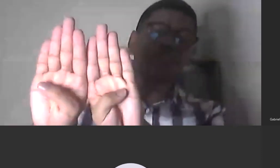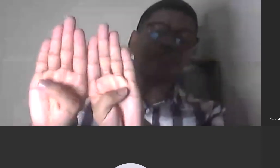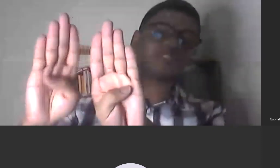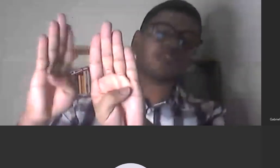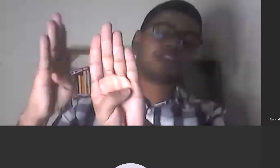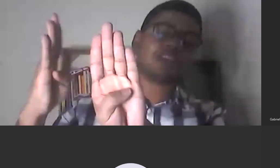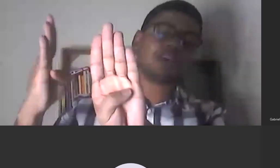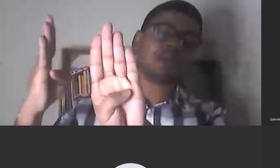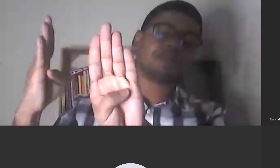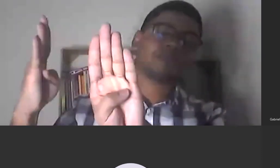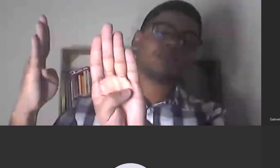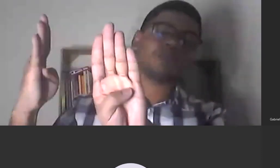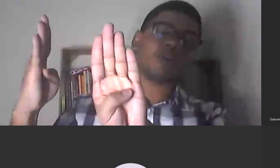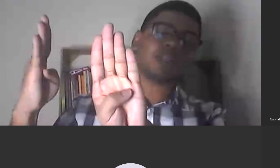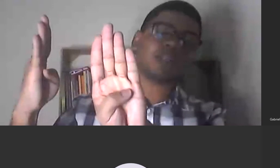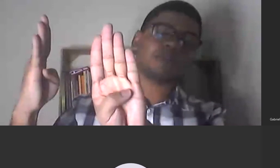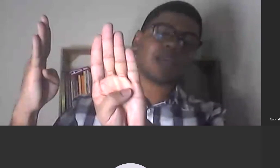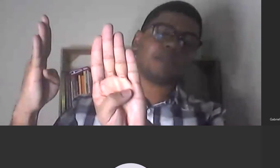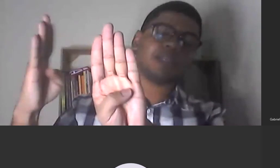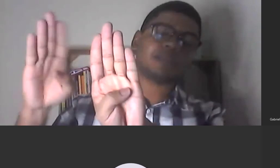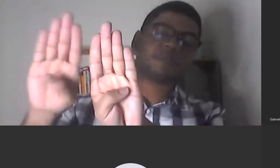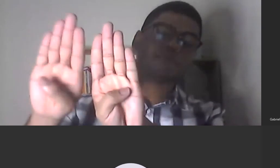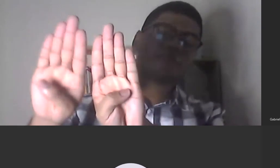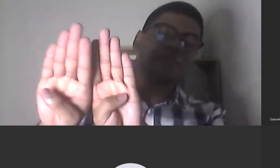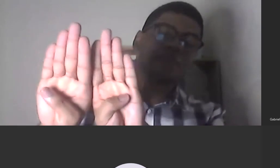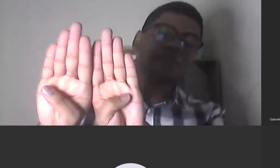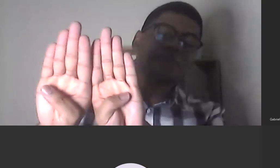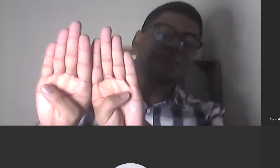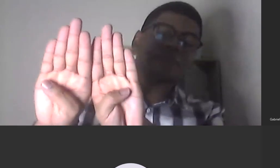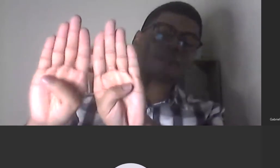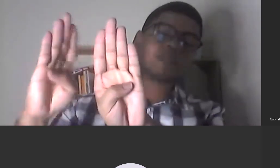Só vai, tá, gente? Só fica aqui, ó. Não volta, não. Abrir.